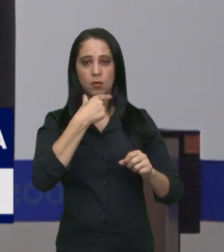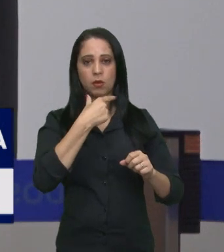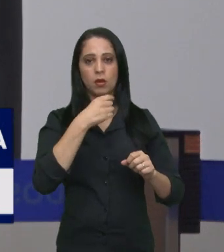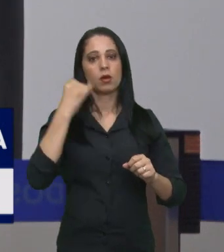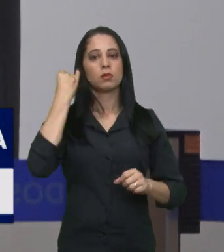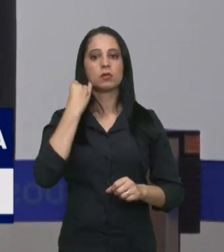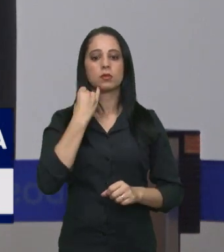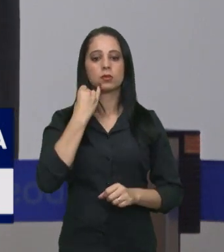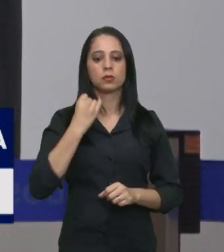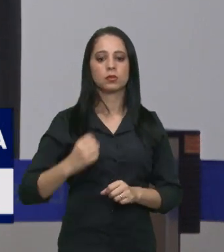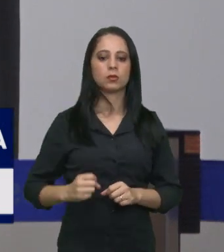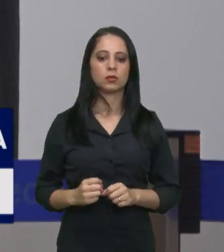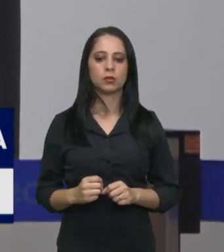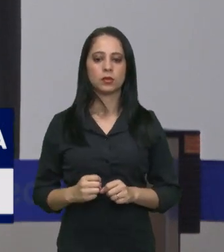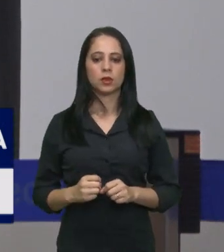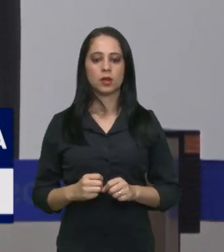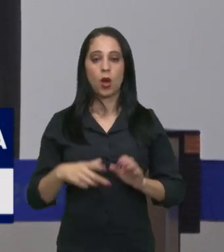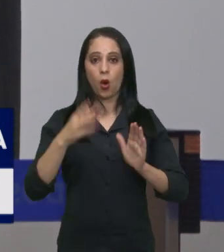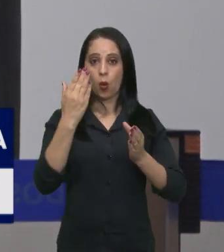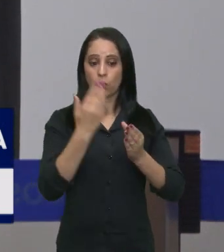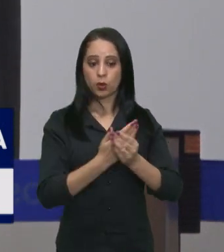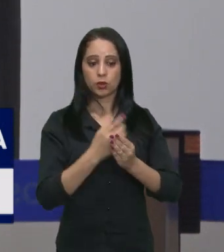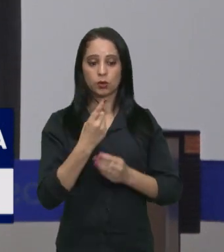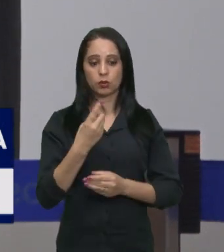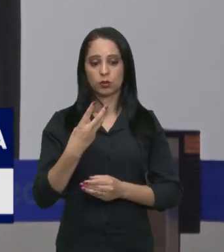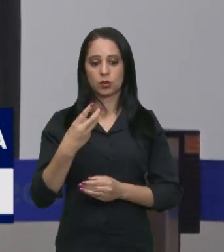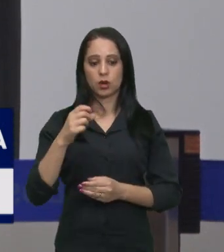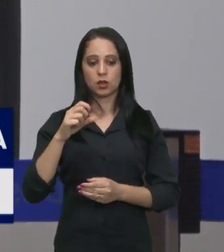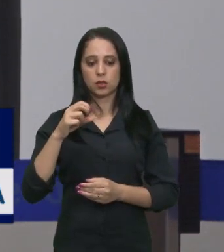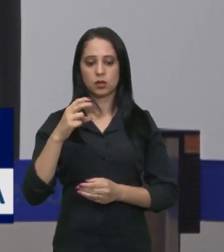Zé Luiz, ao processo número